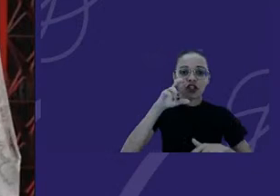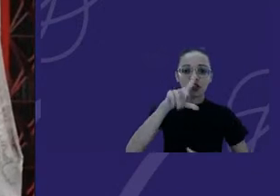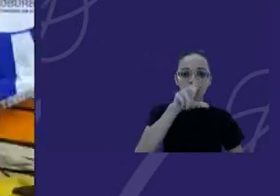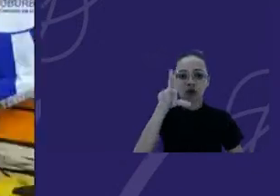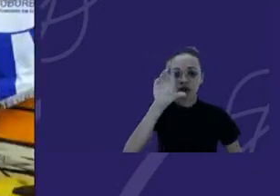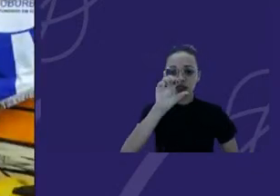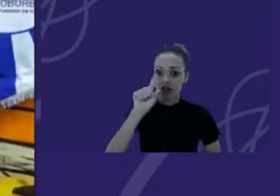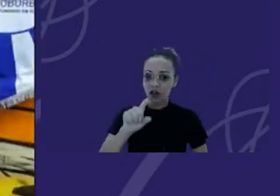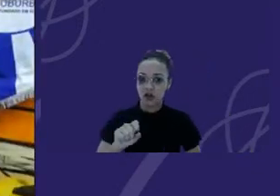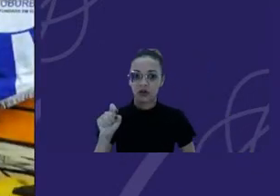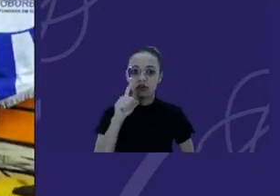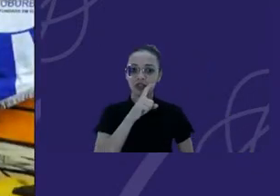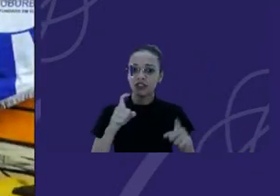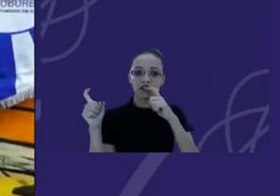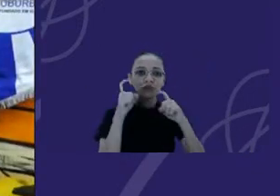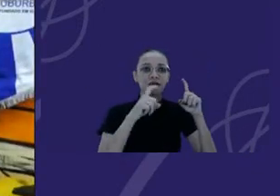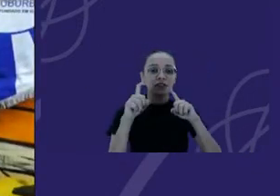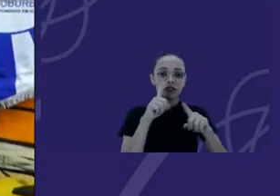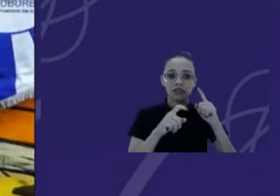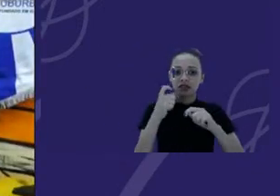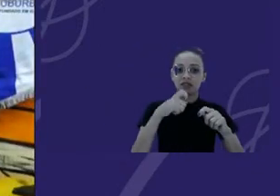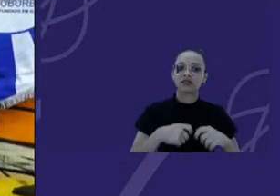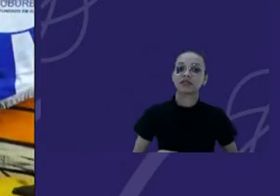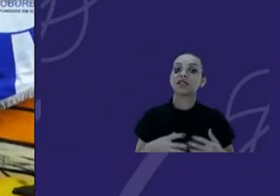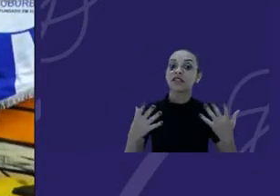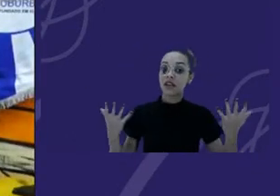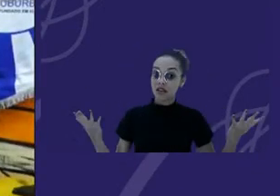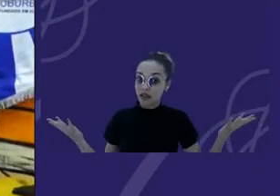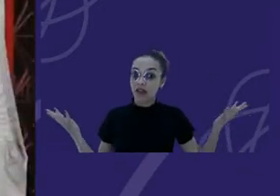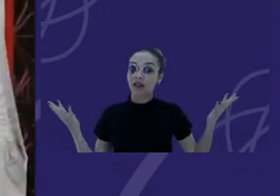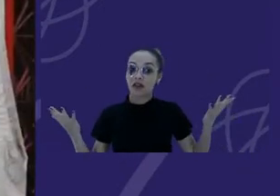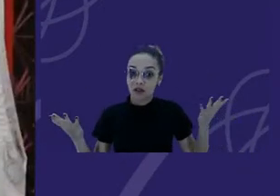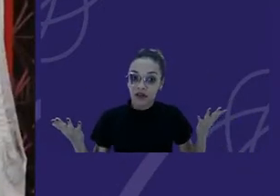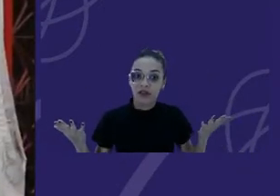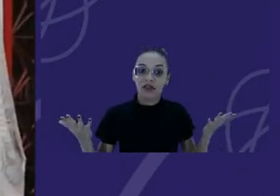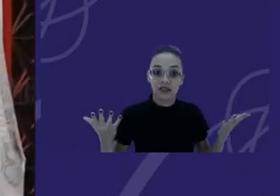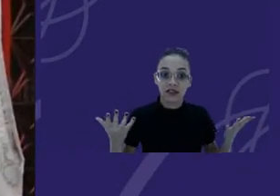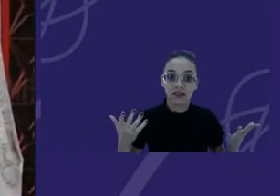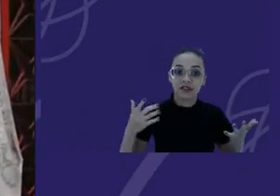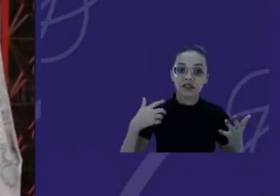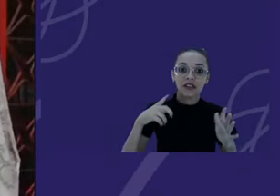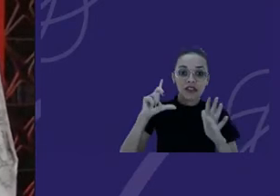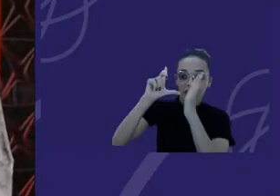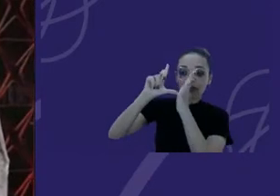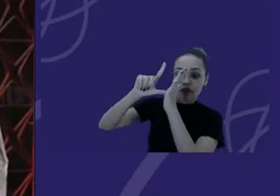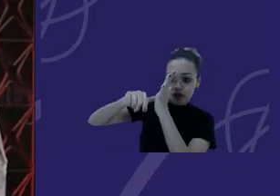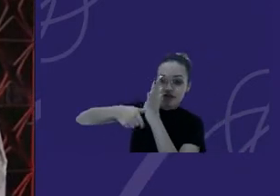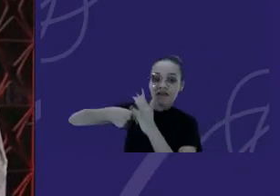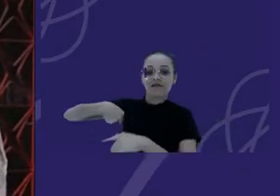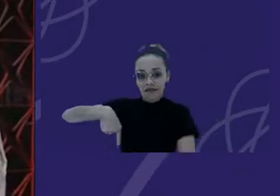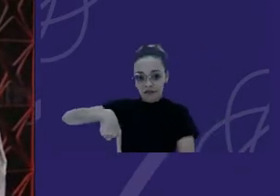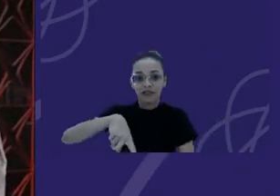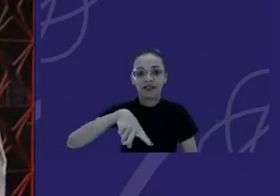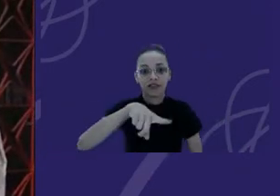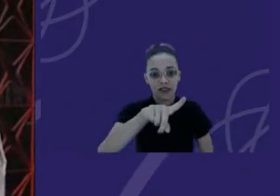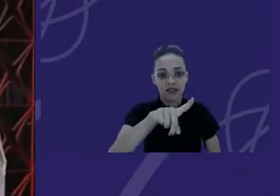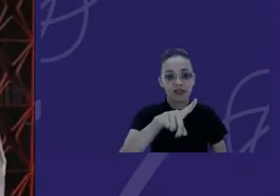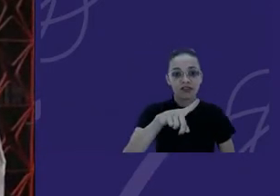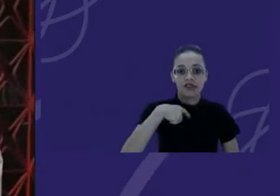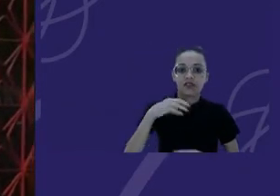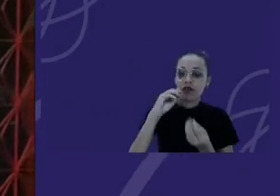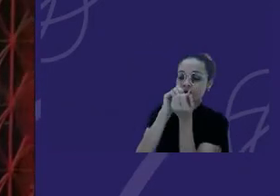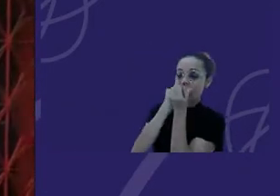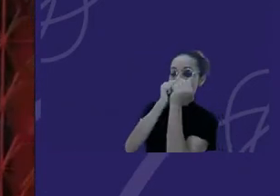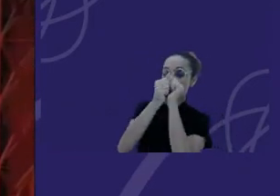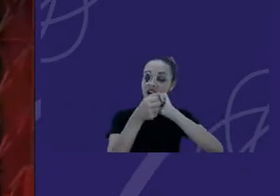ilusão. Daí então, tarde eu irei, um beijo